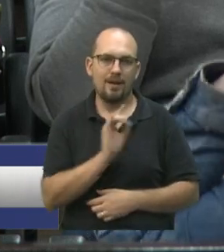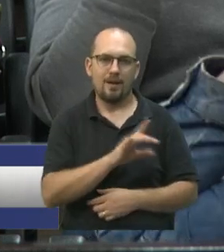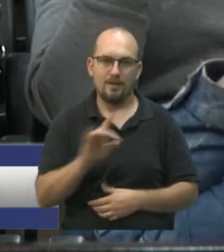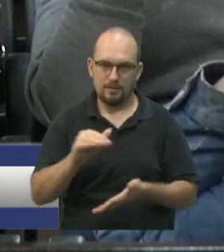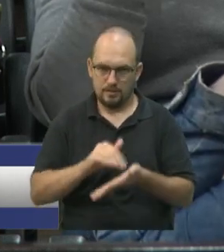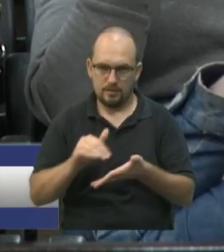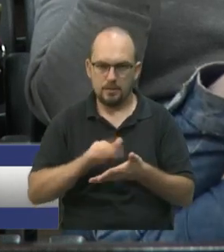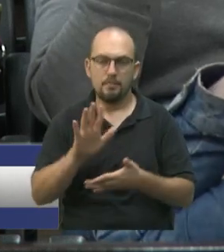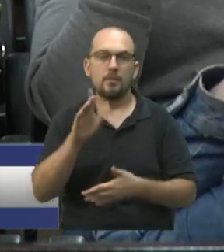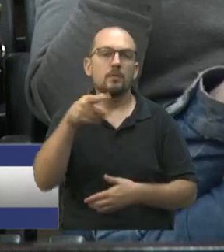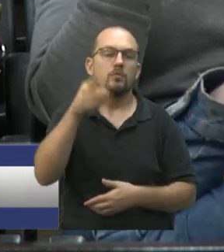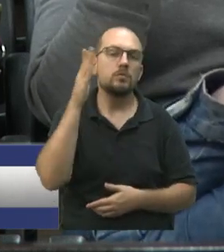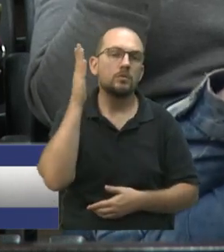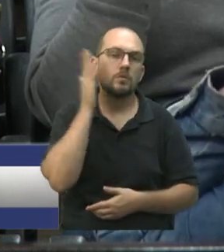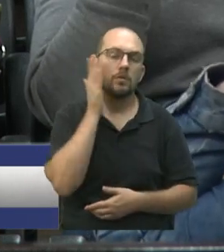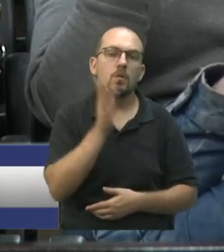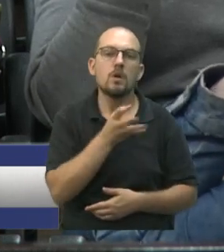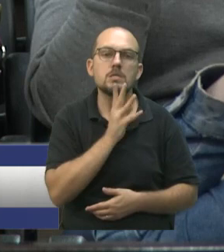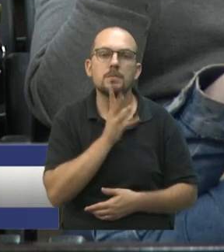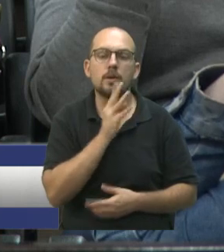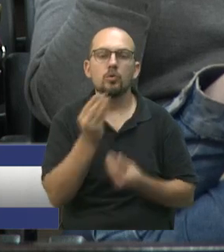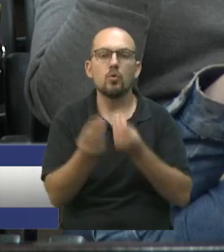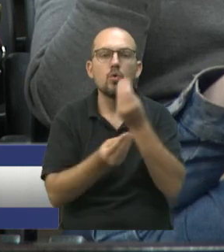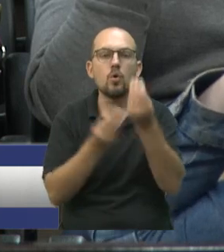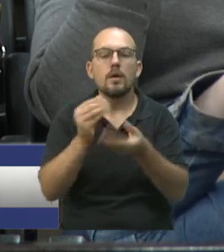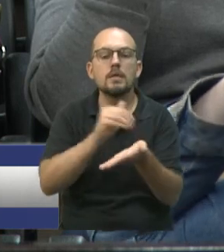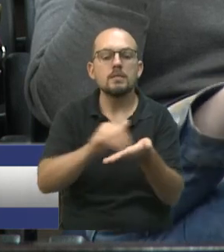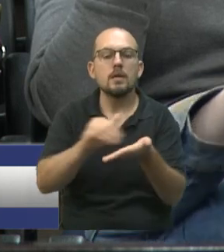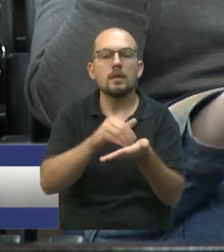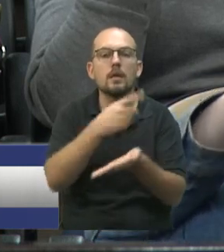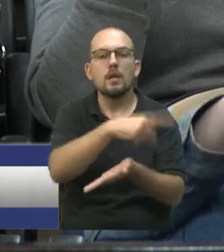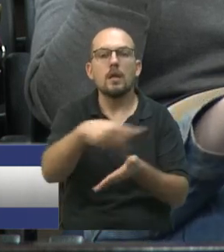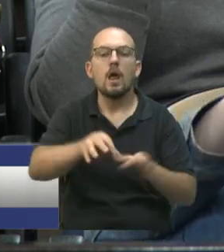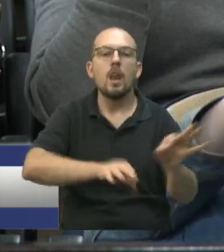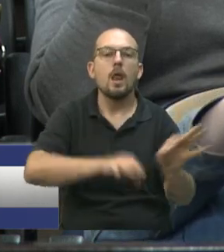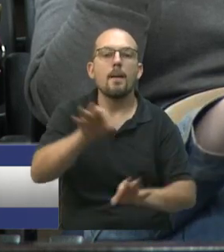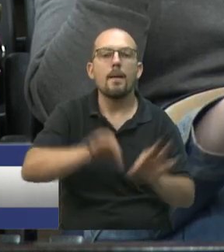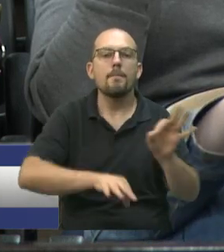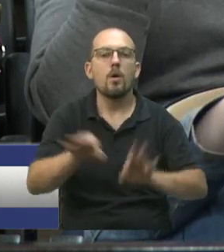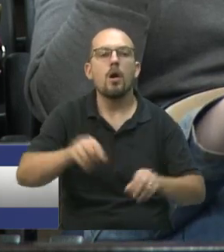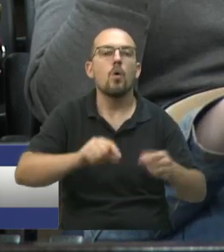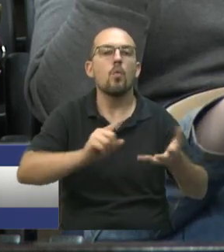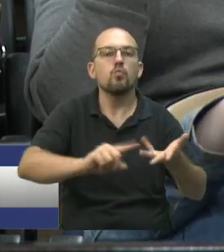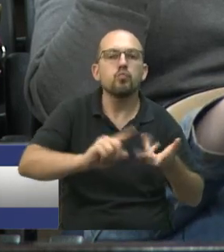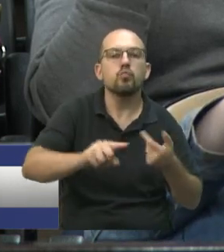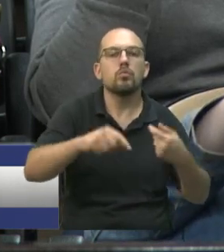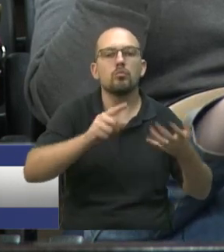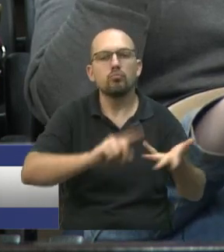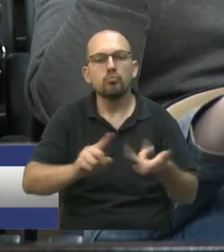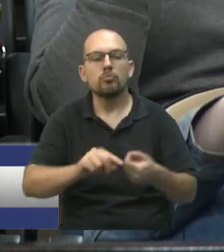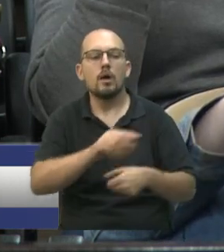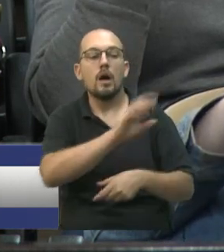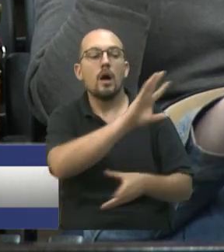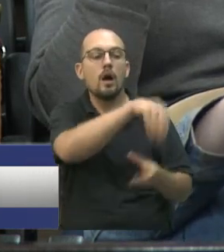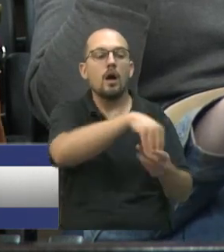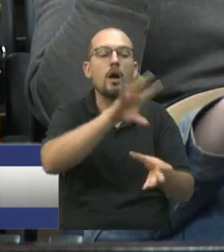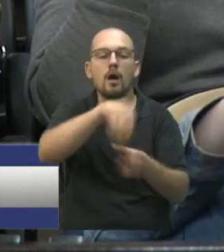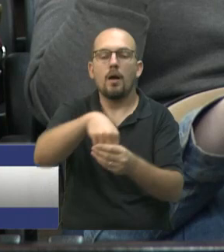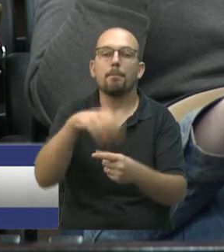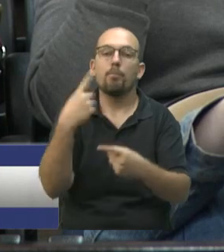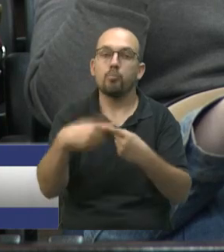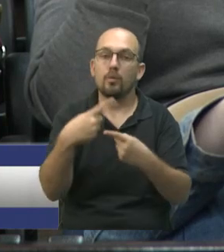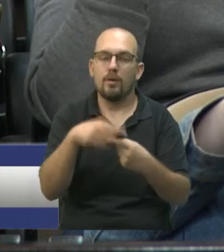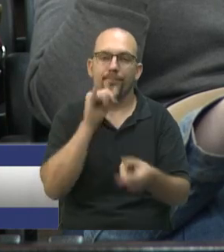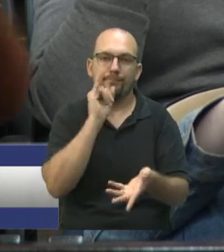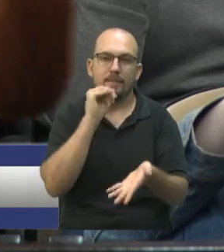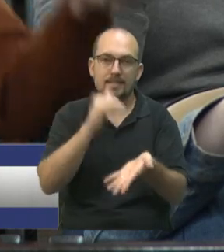têm conhecimento de como as secretarias elaboram esse rol de necessidades, se dentro delas, porque a secretaria